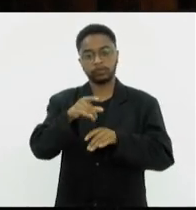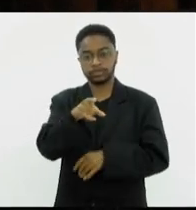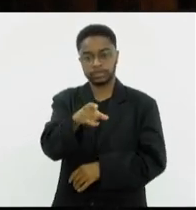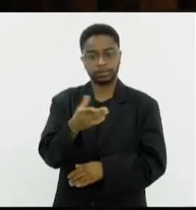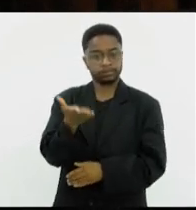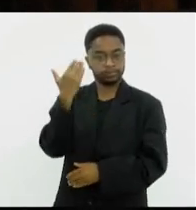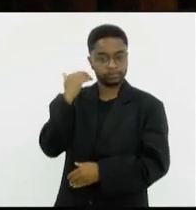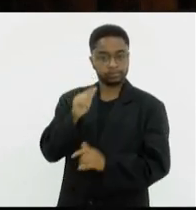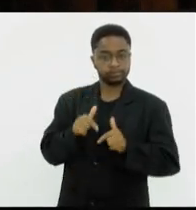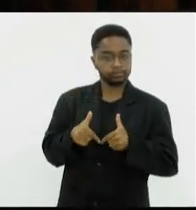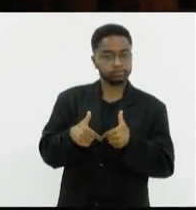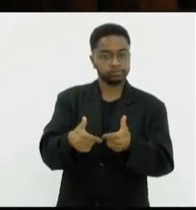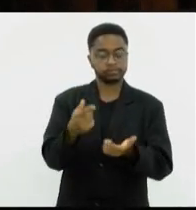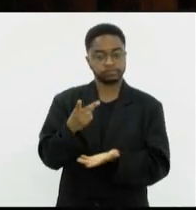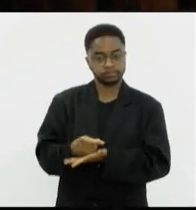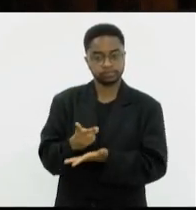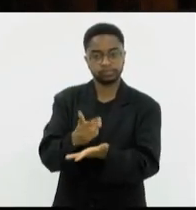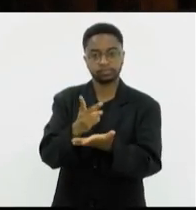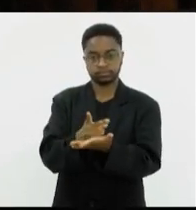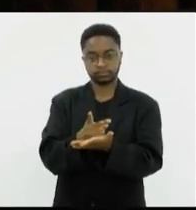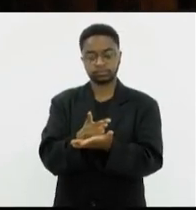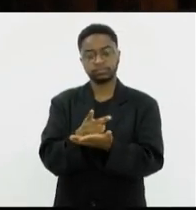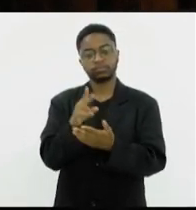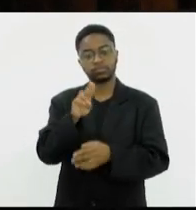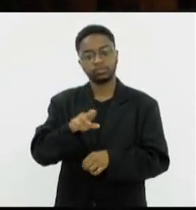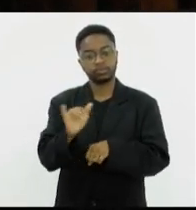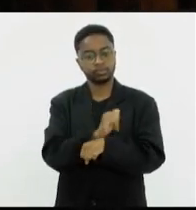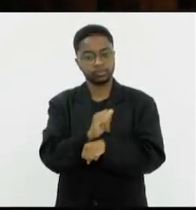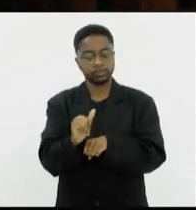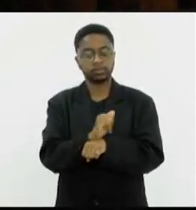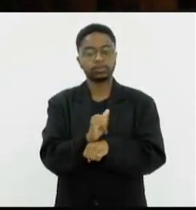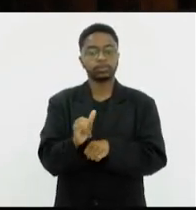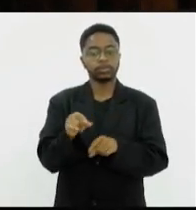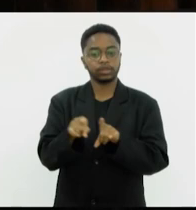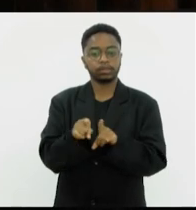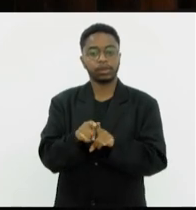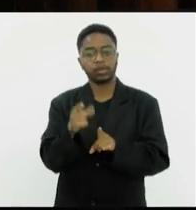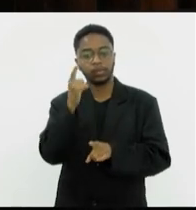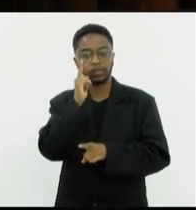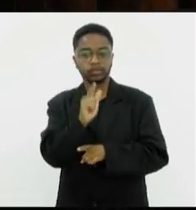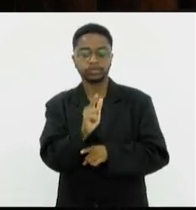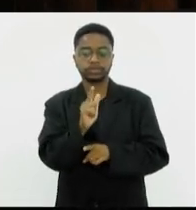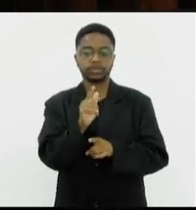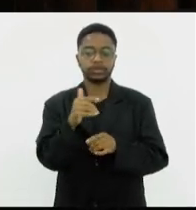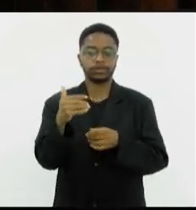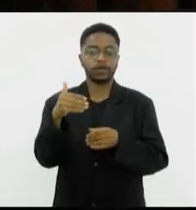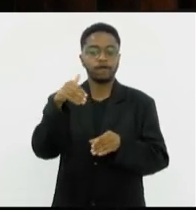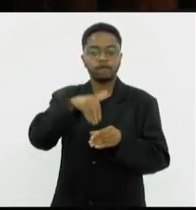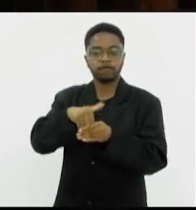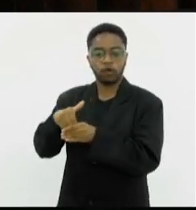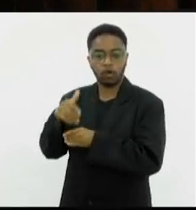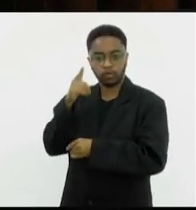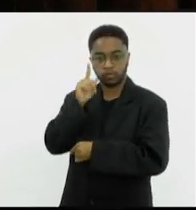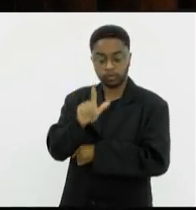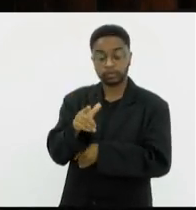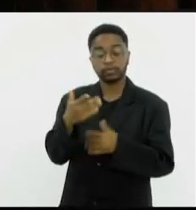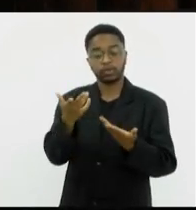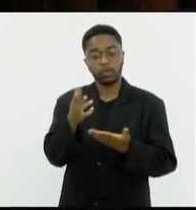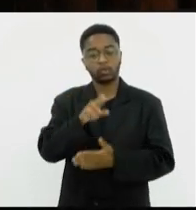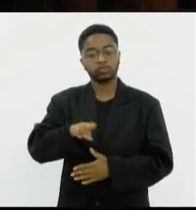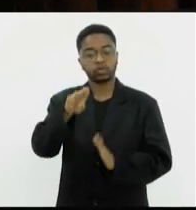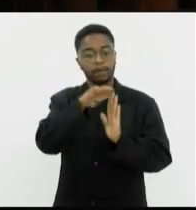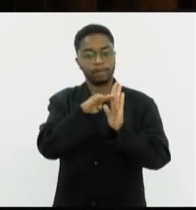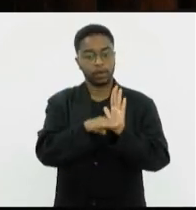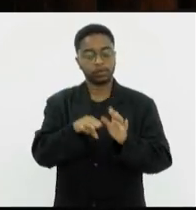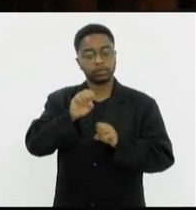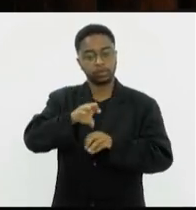tempo inteiro, como aparelhamento e massa de manobra eleitoral. Vossa Excelência utilizou as pautas da educação através da